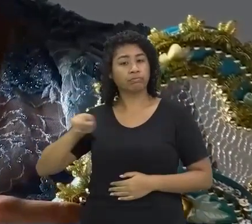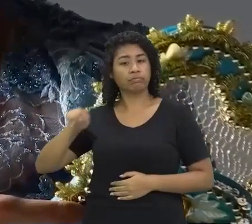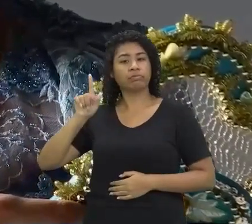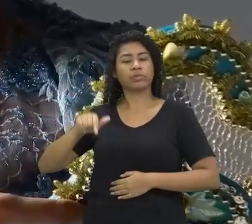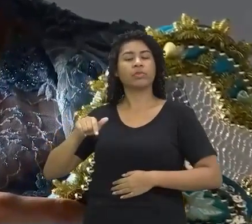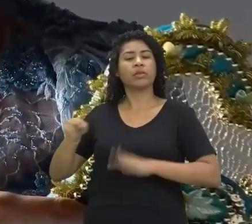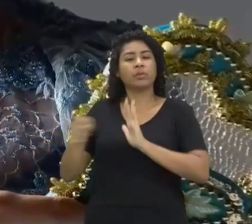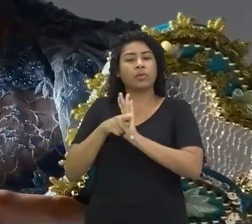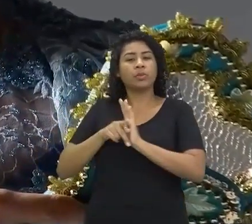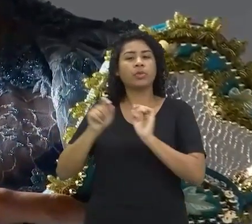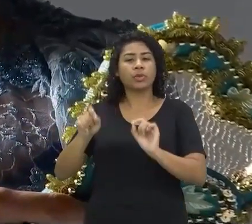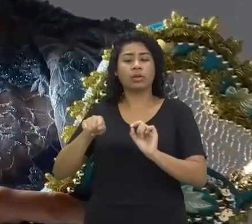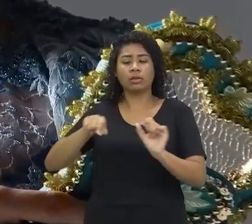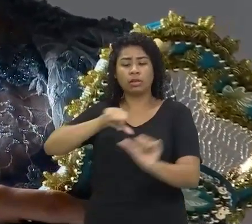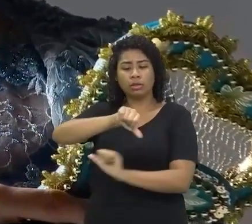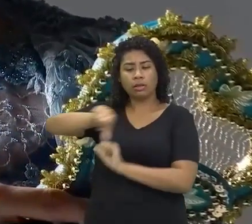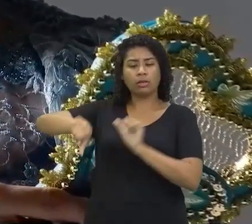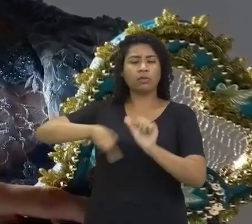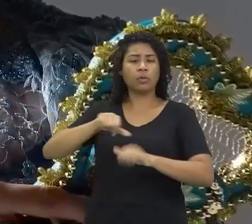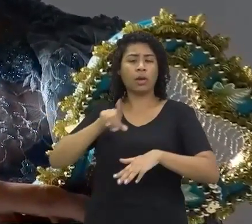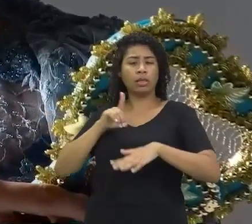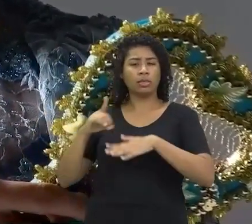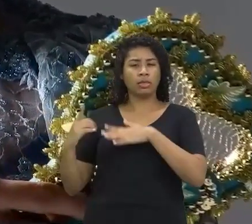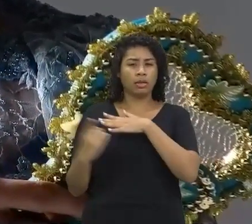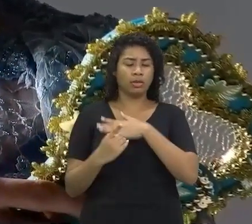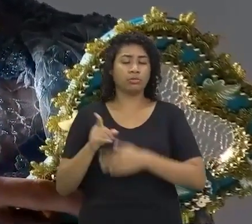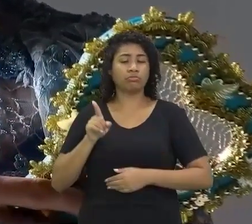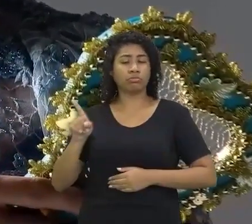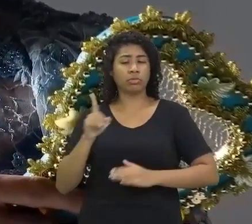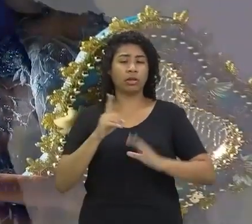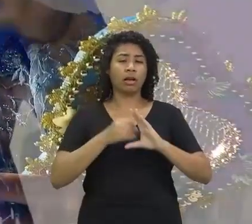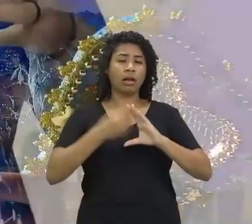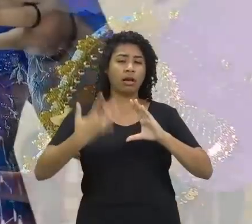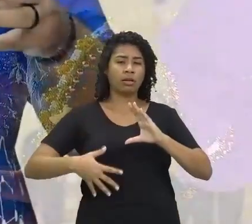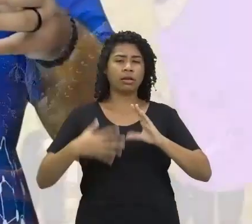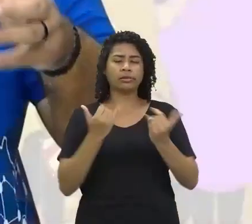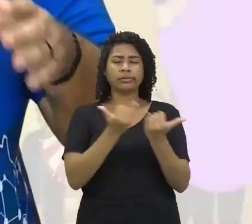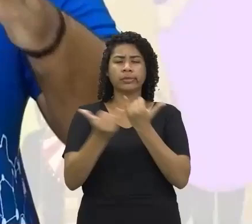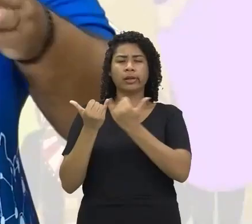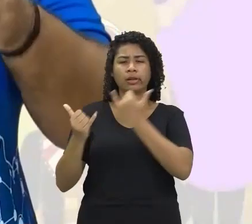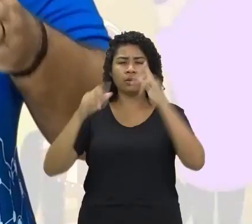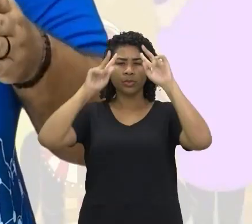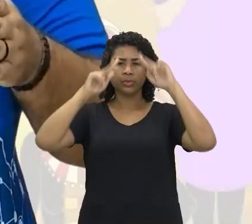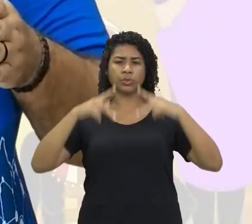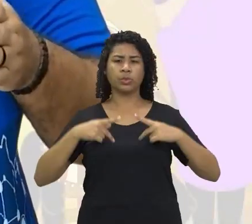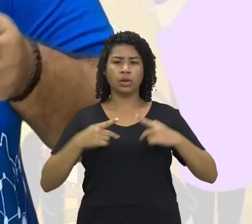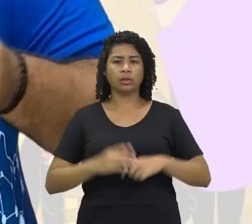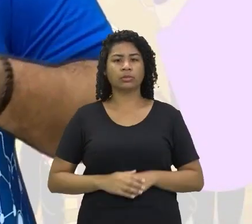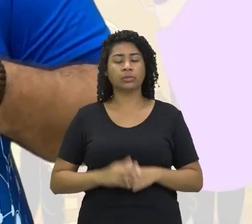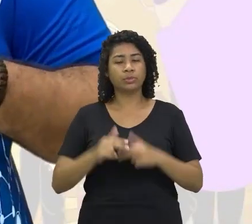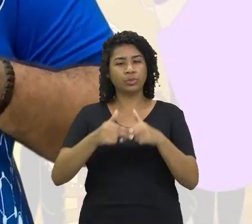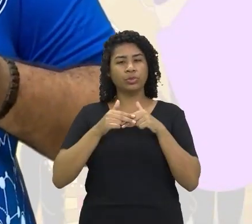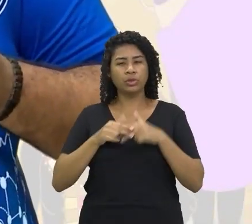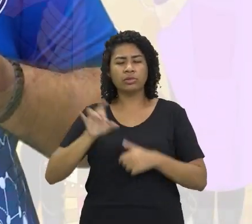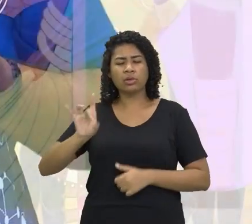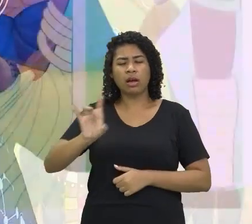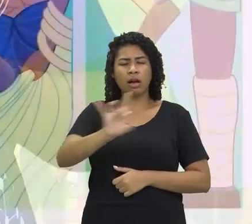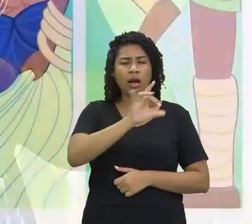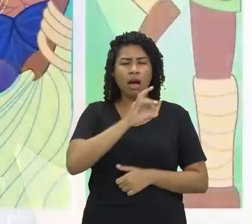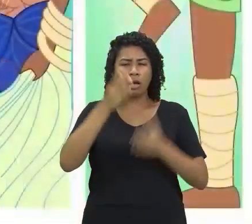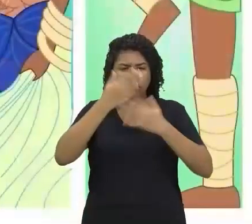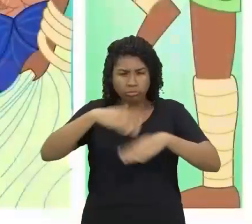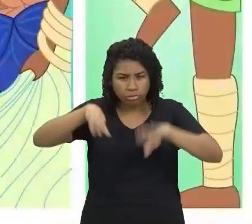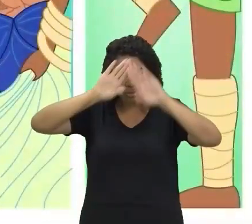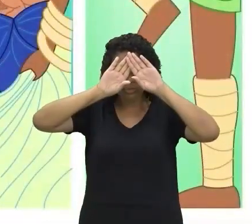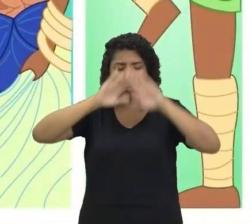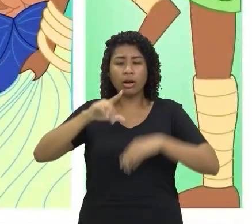que foram divinizados, possuem características semelhantes aos dos seres humanos. E cada orixá possui um sistema simbólico